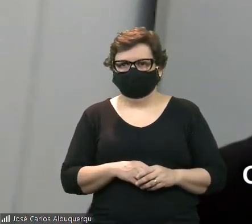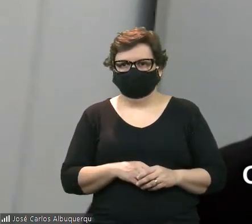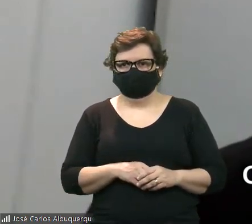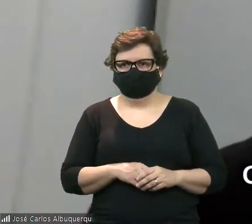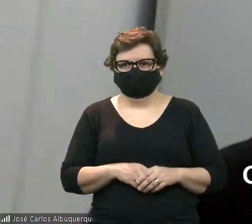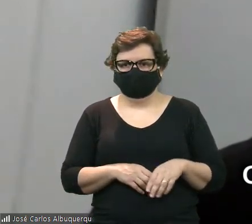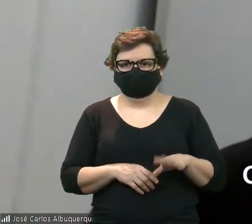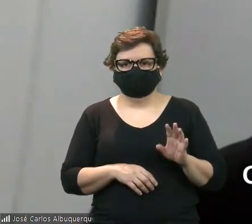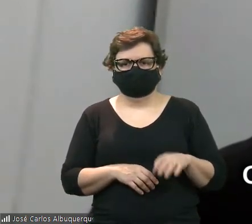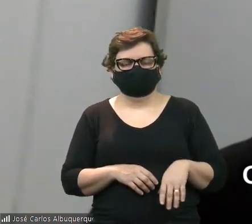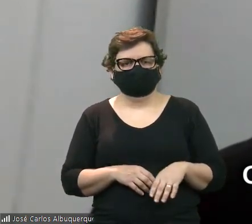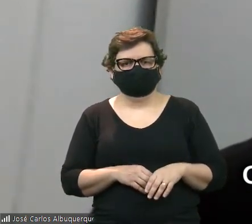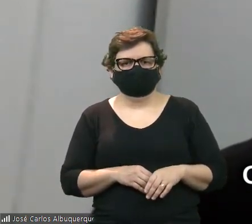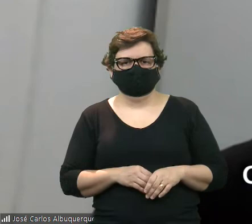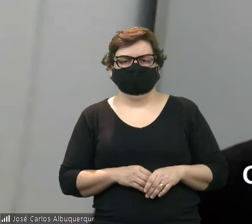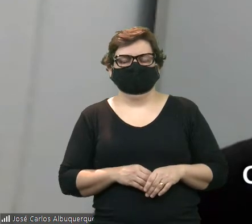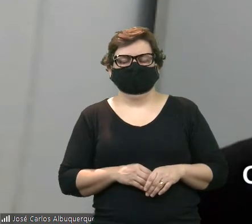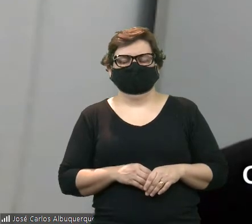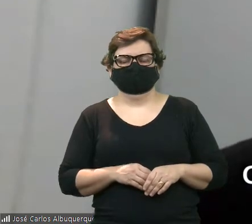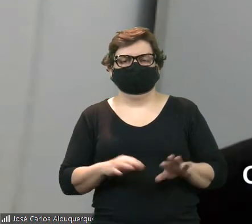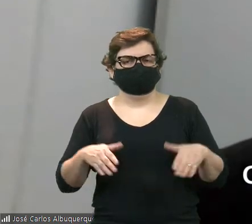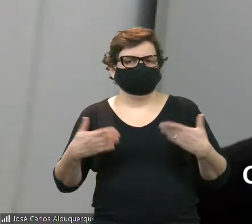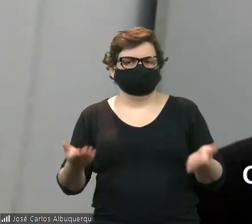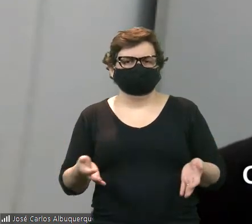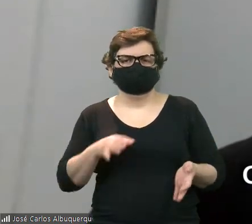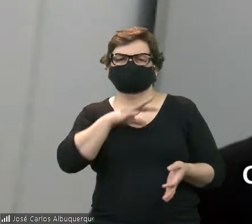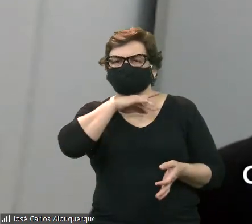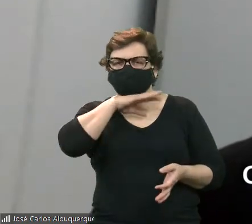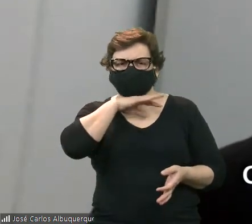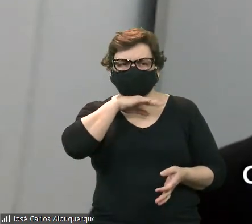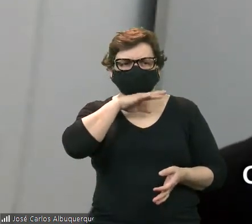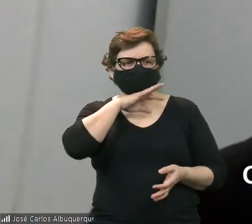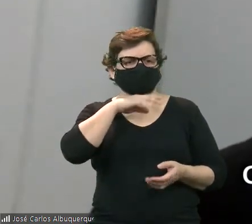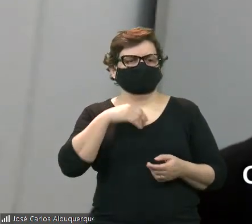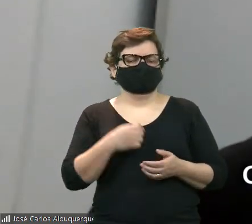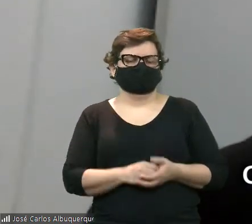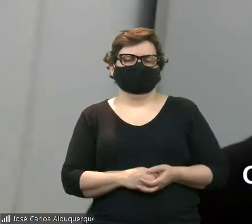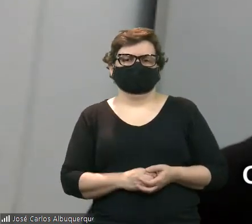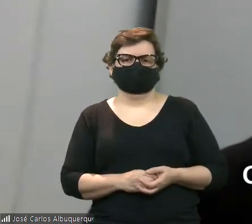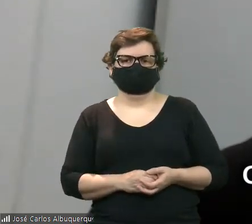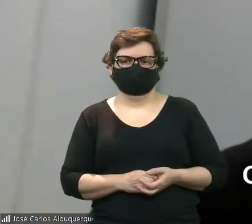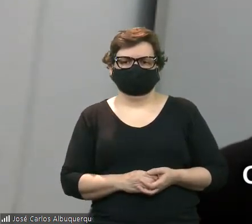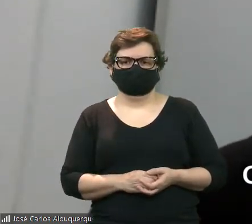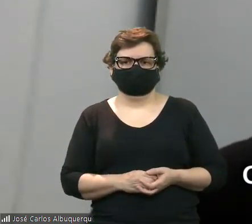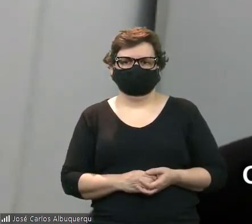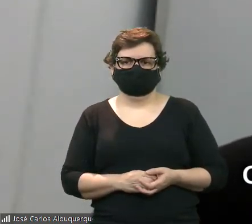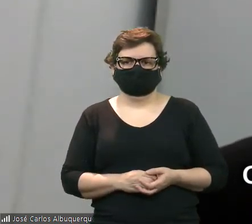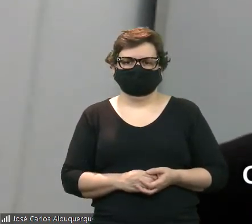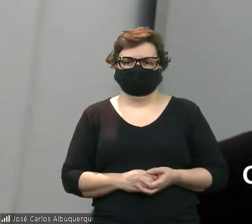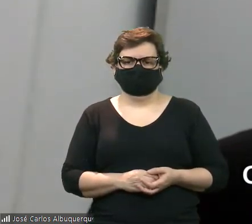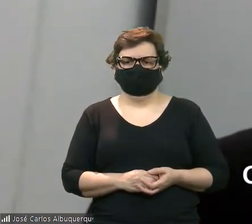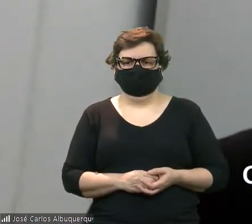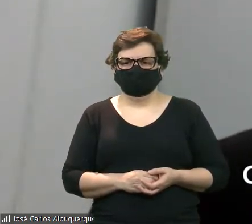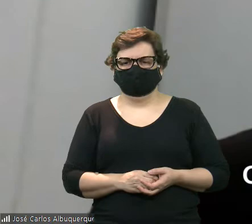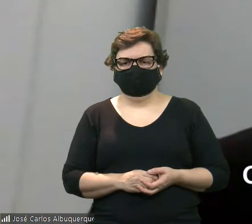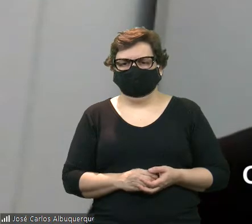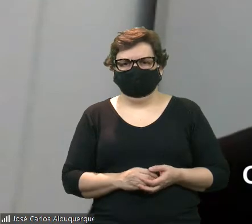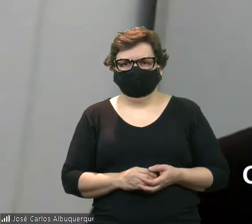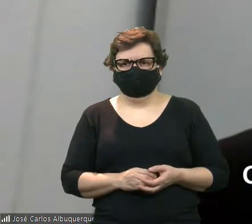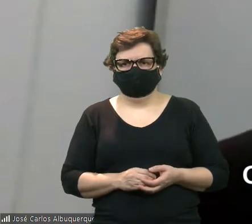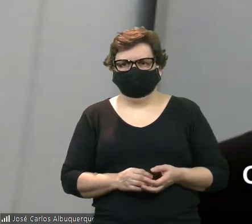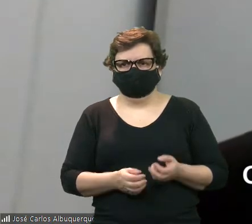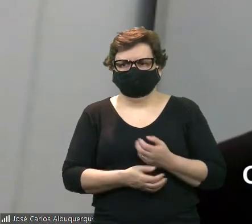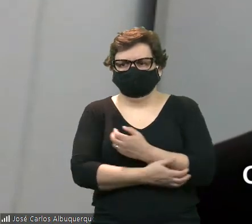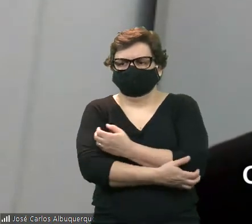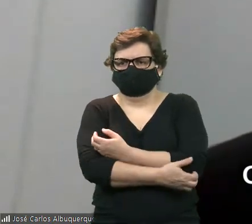da Fazenda e prejudicar as aplicações das normas de conduta, as quais